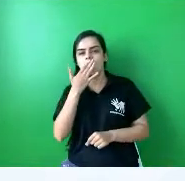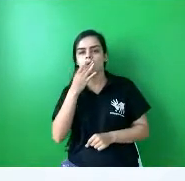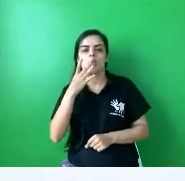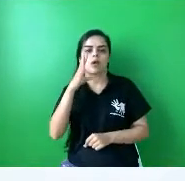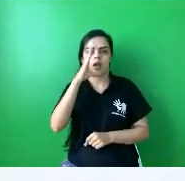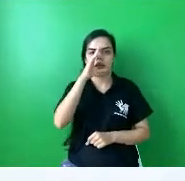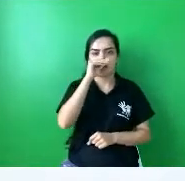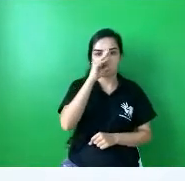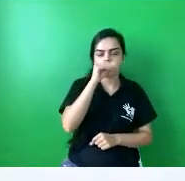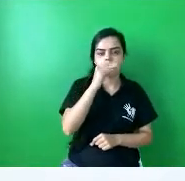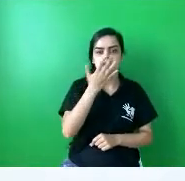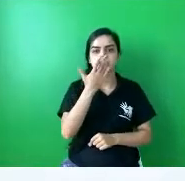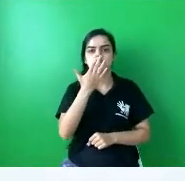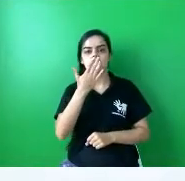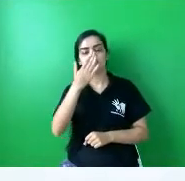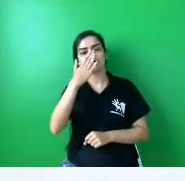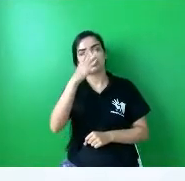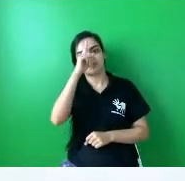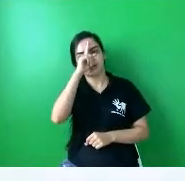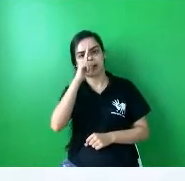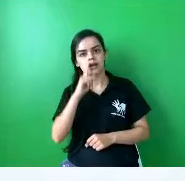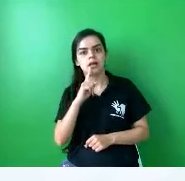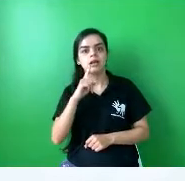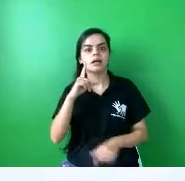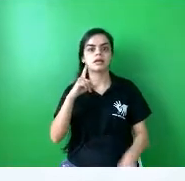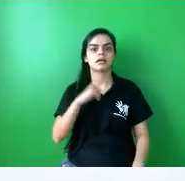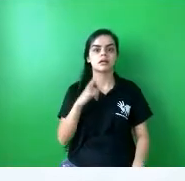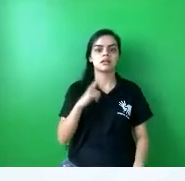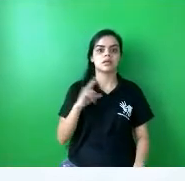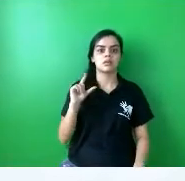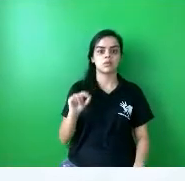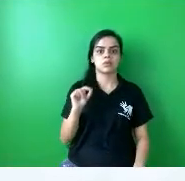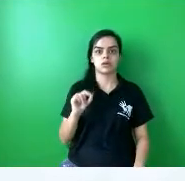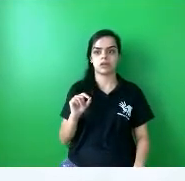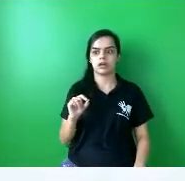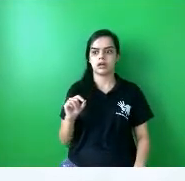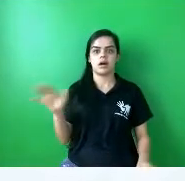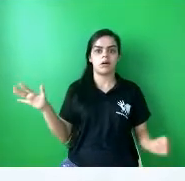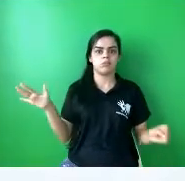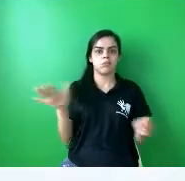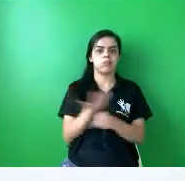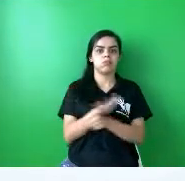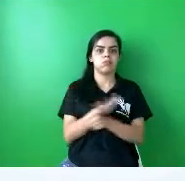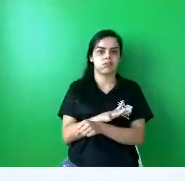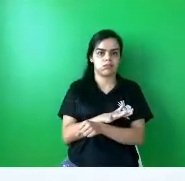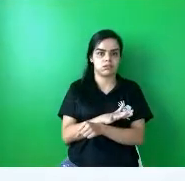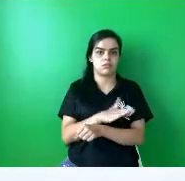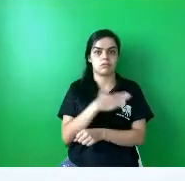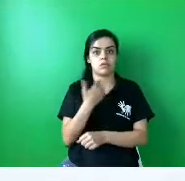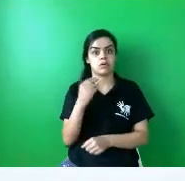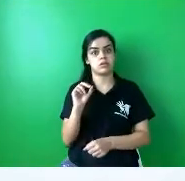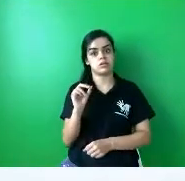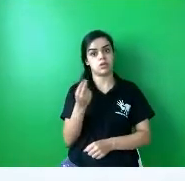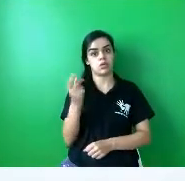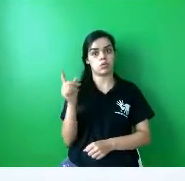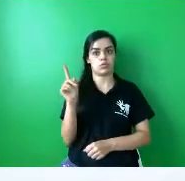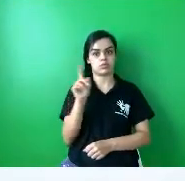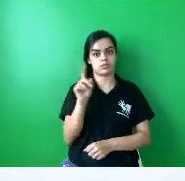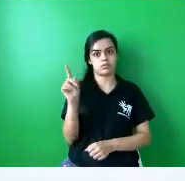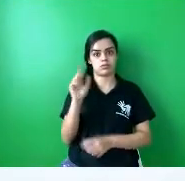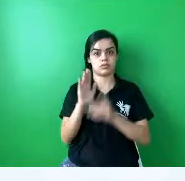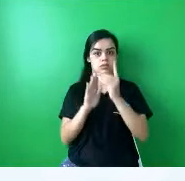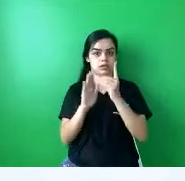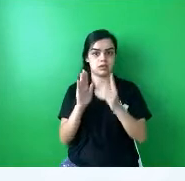depender muito do momento, se há um acréscimo na quantidade de pessoas doentes e mortes ou não, né? O